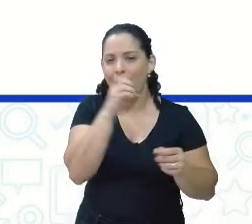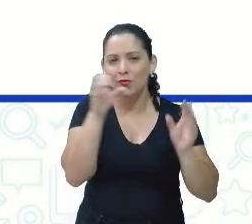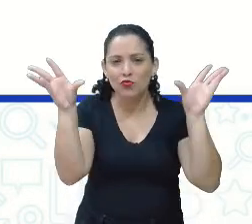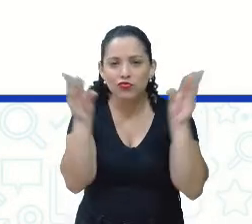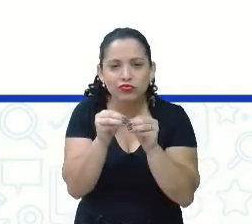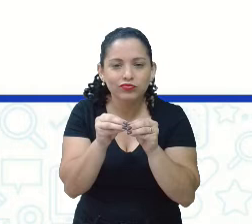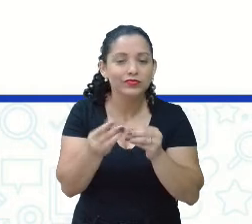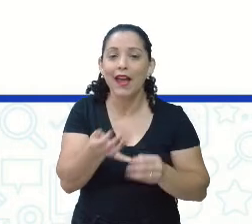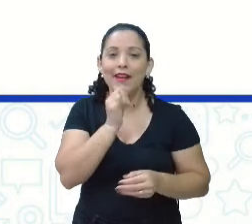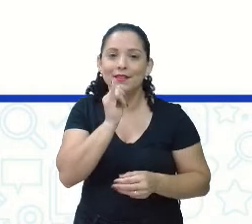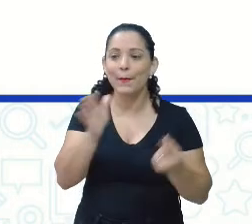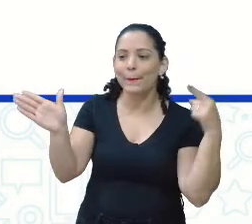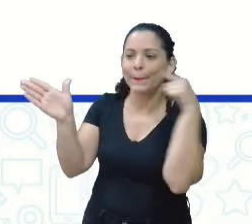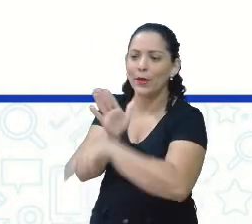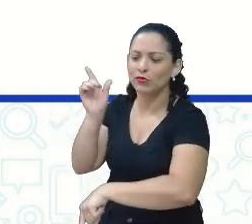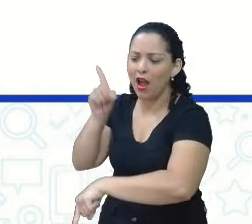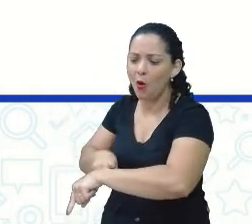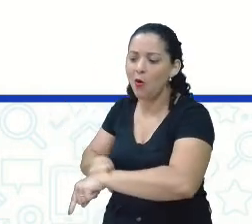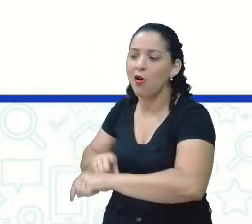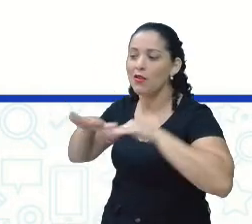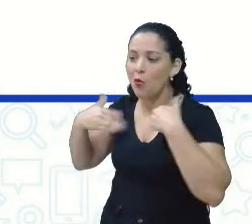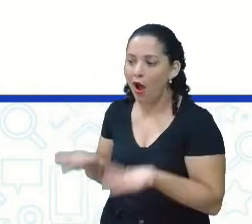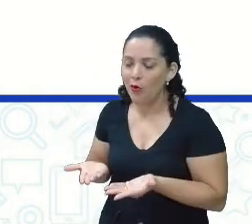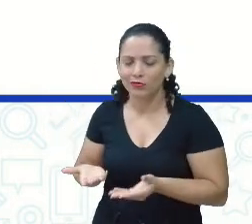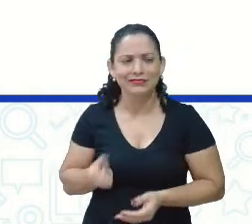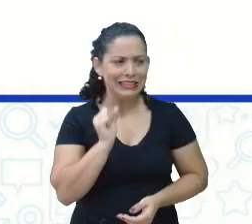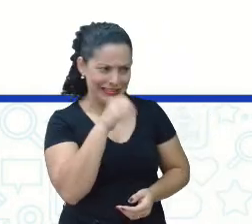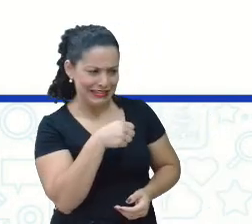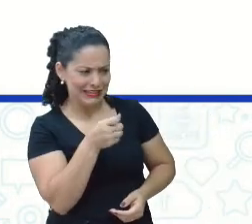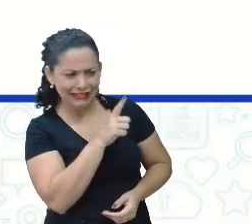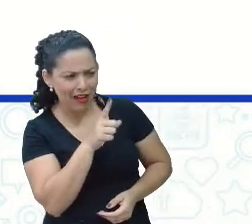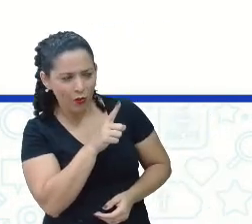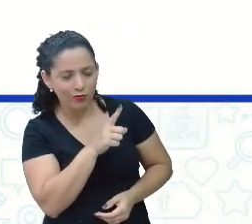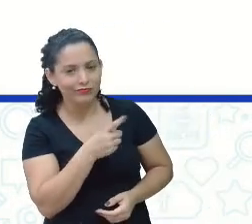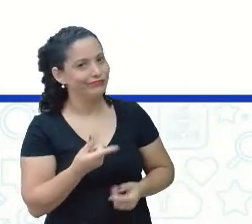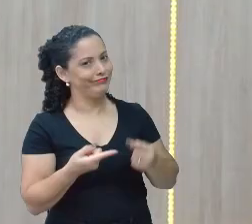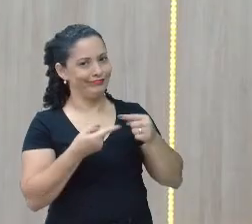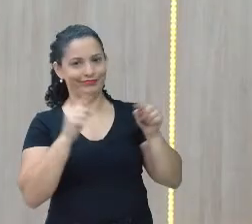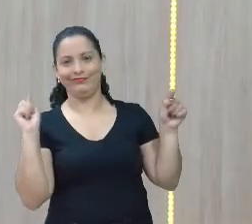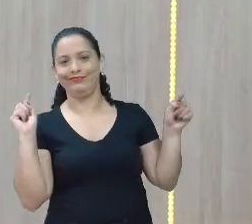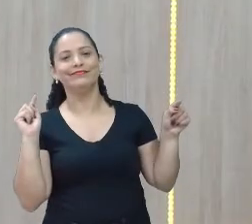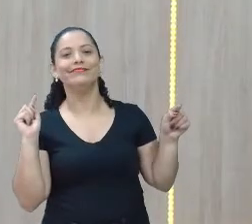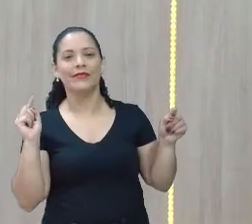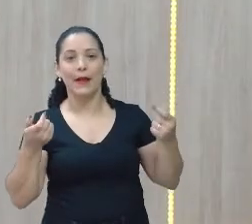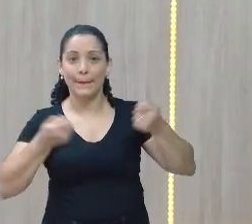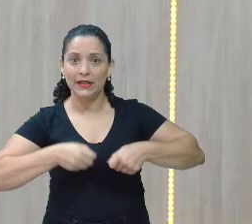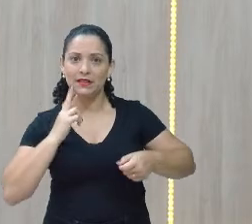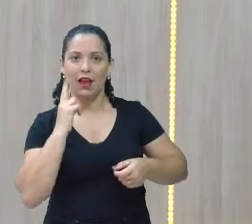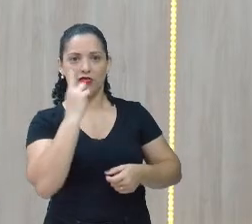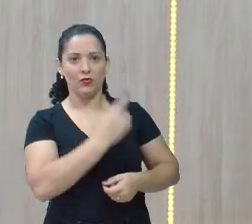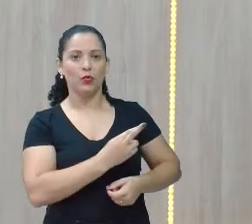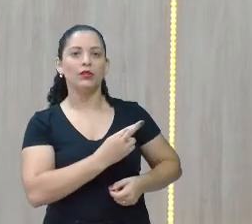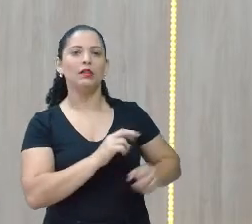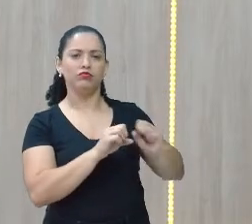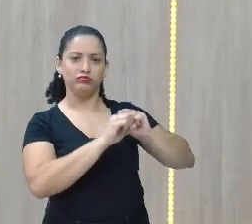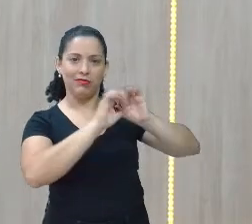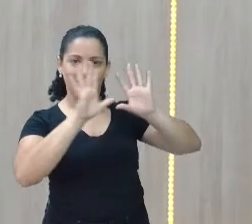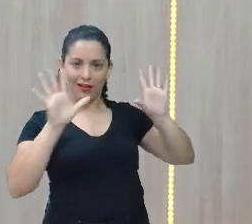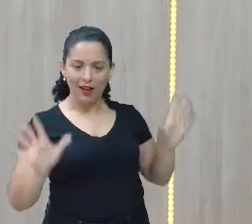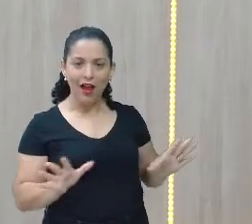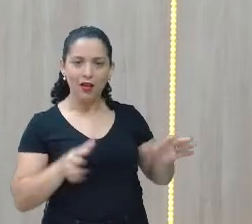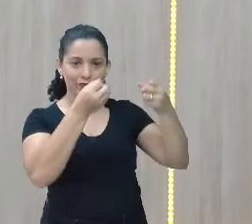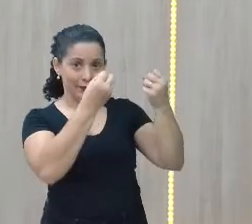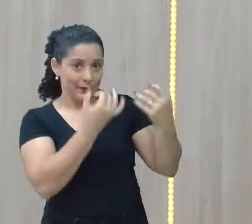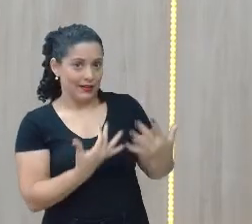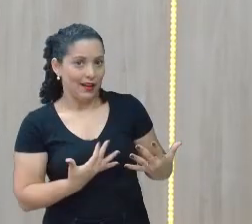pergunta, what time is it? Aí tu vai dizer sim ou não? A gente não tem como, né? A gente tem que, de fato, responder da forma correta. E aí, gente,